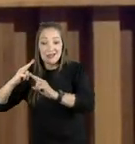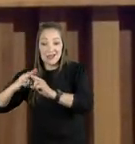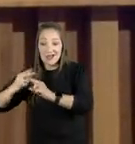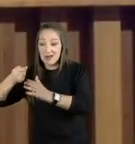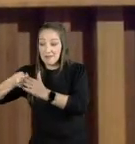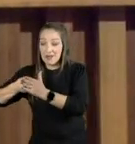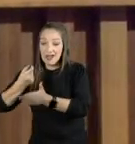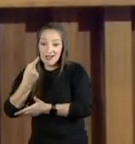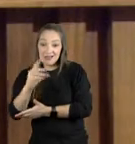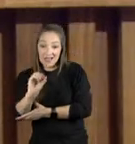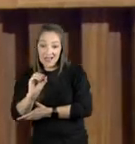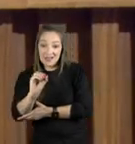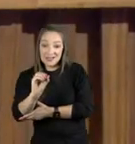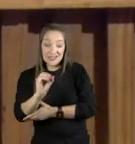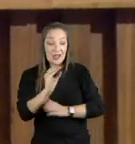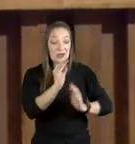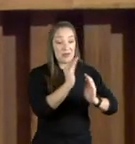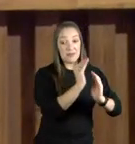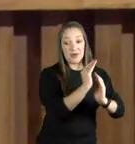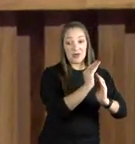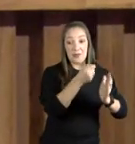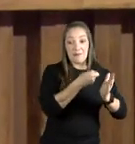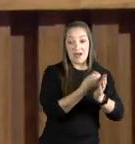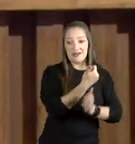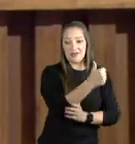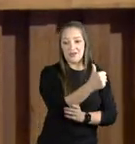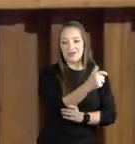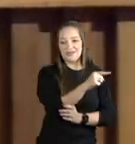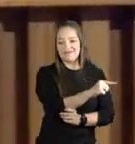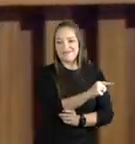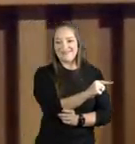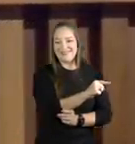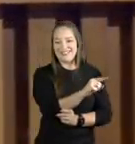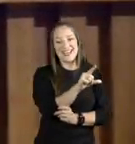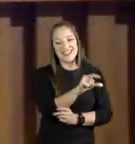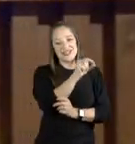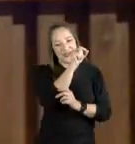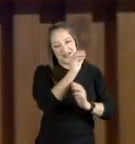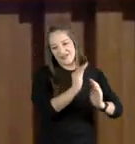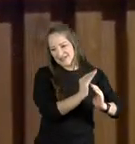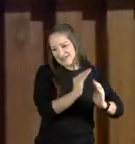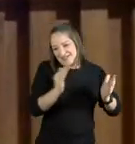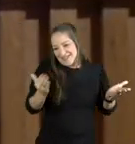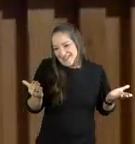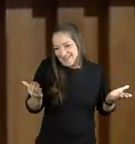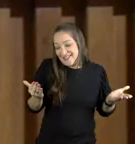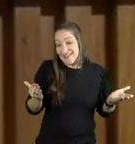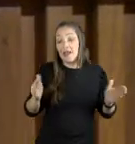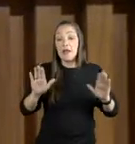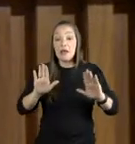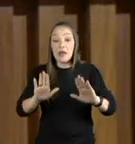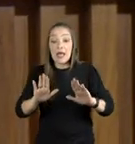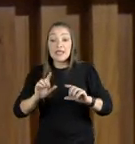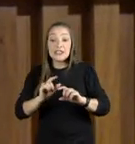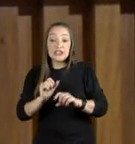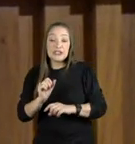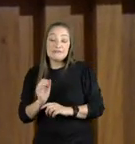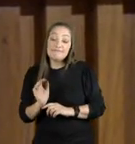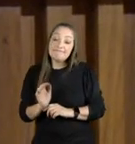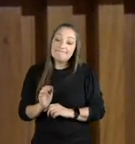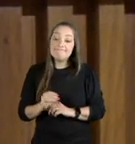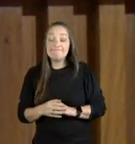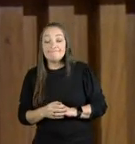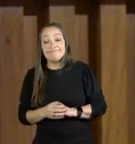do Banco do Brasil está pagando 11, ganhou o Banco do Brasil, eu vou no Banco do Brasil. Então, agora,